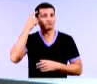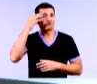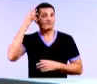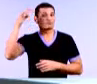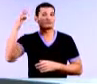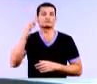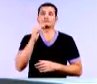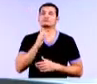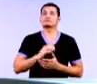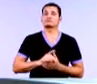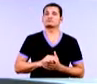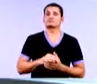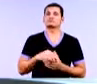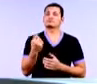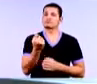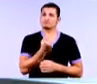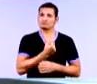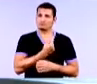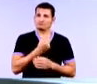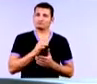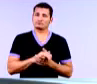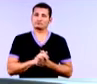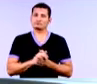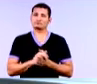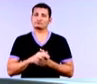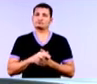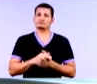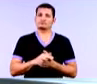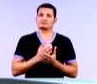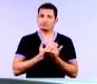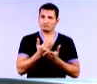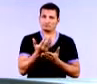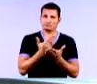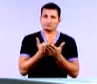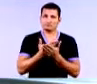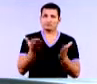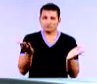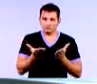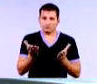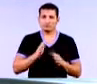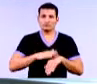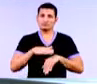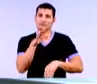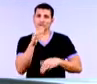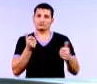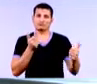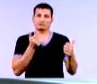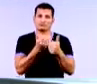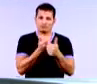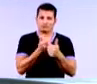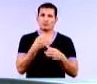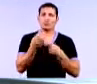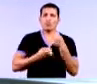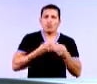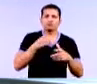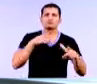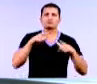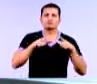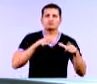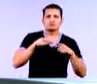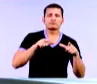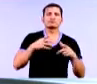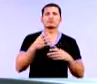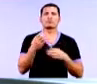a gente vai chegar, a partir da aula de hoje, mais próximo do mercado de trabalho, que é você desenvolver